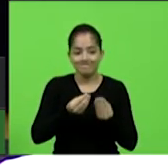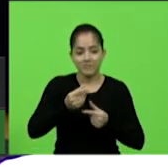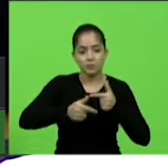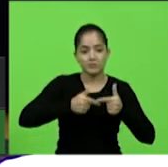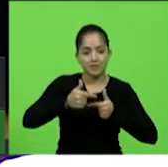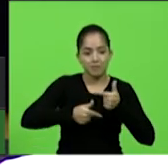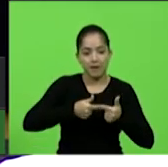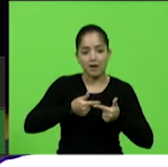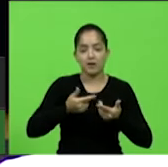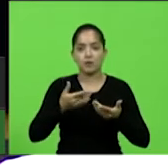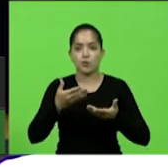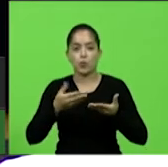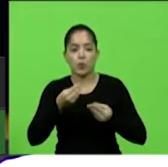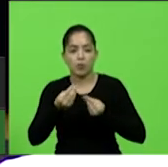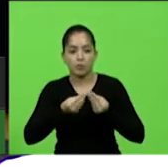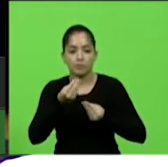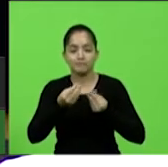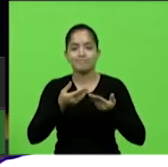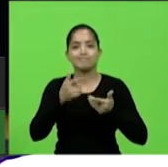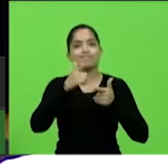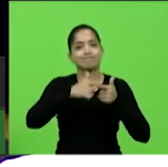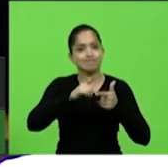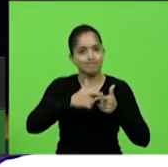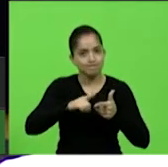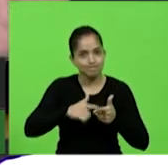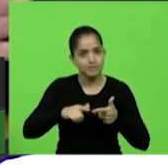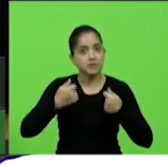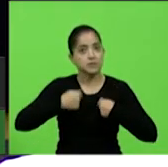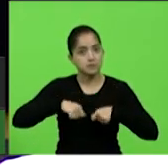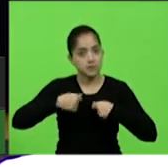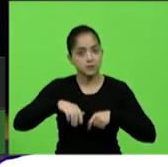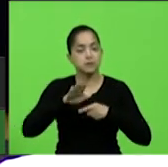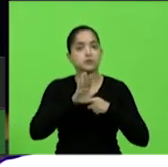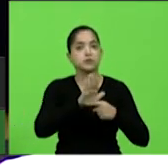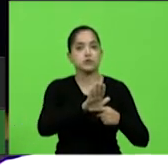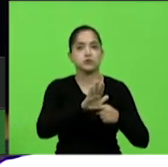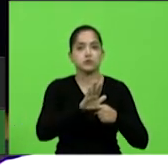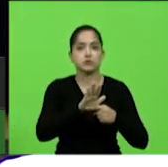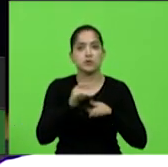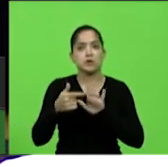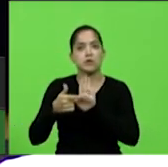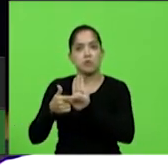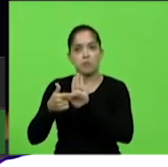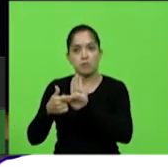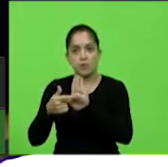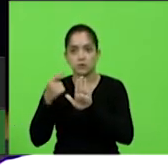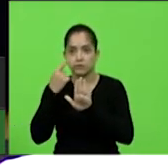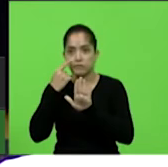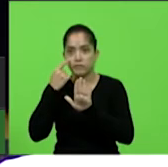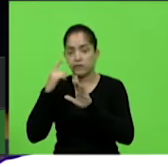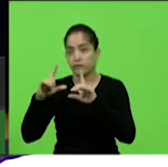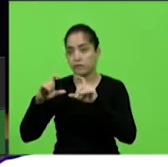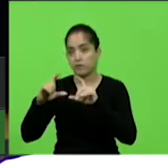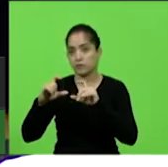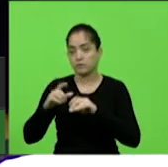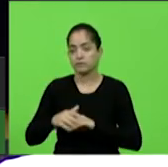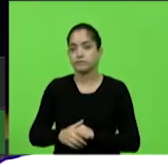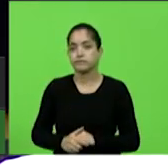dos funcionários do SAMU. Eles estão pedindo socorro, efetivamente, como mostra aquela fotografia.